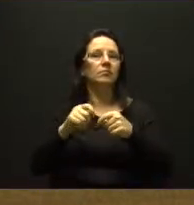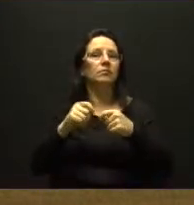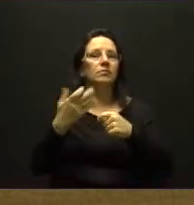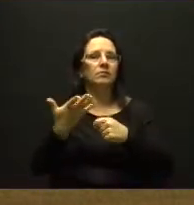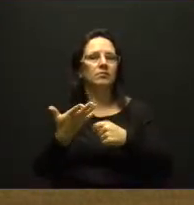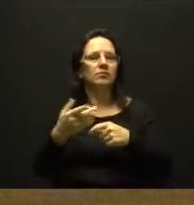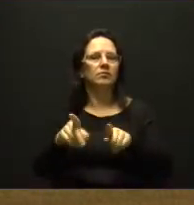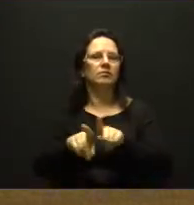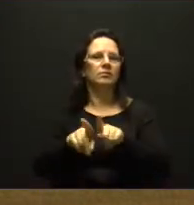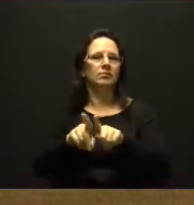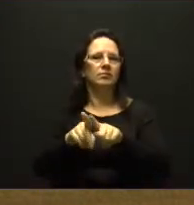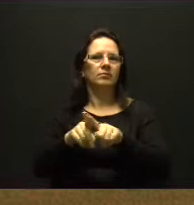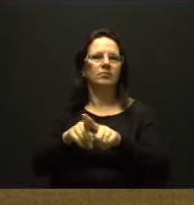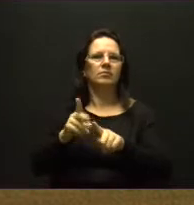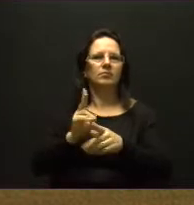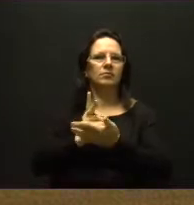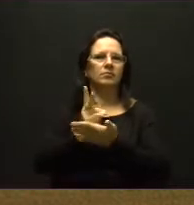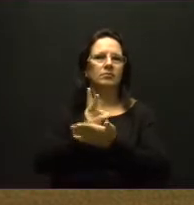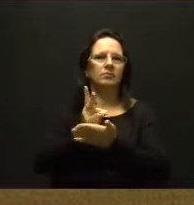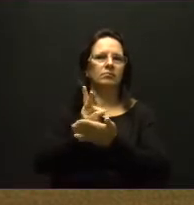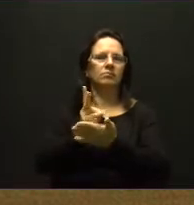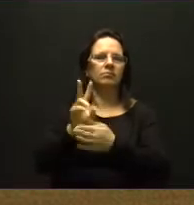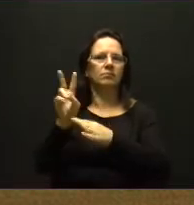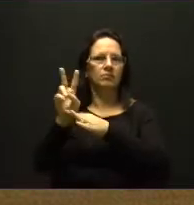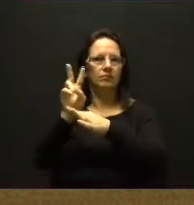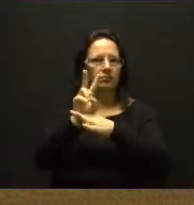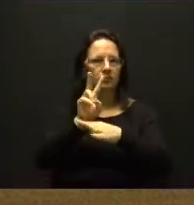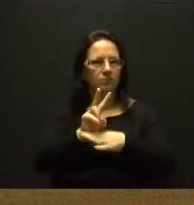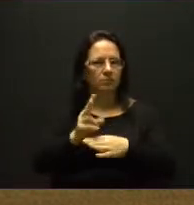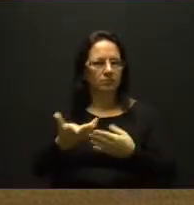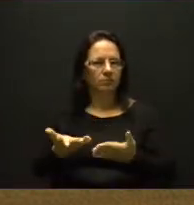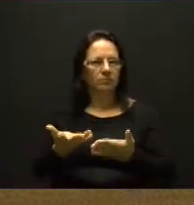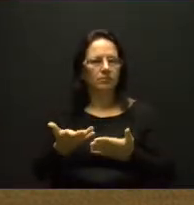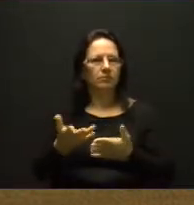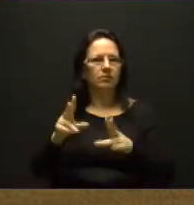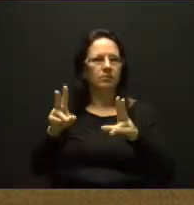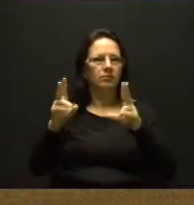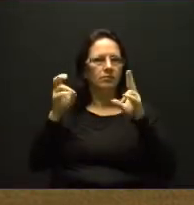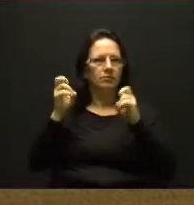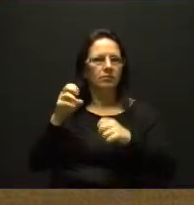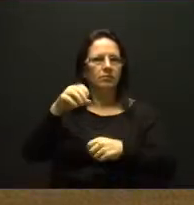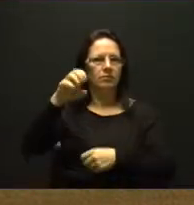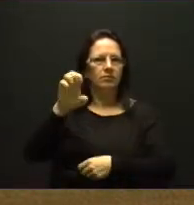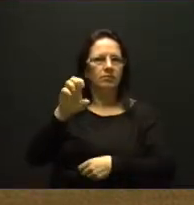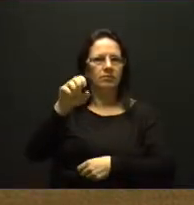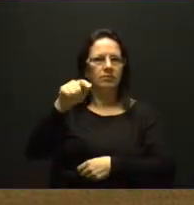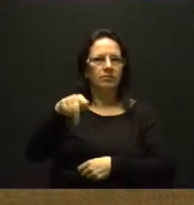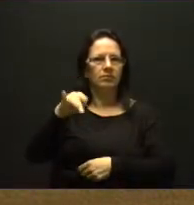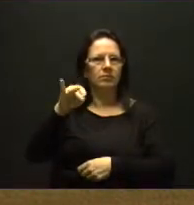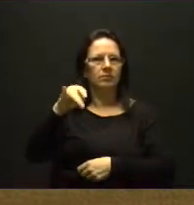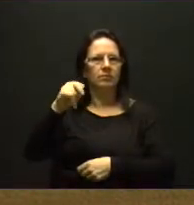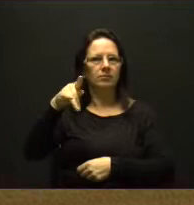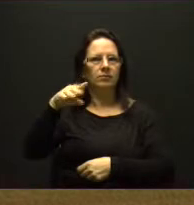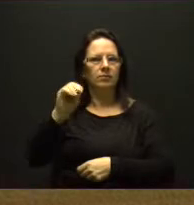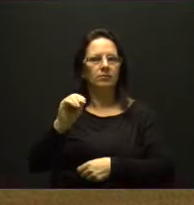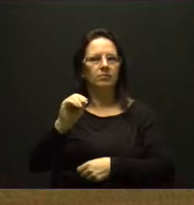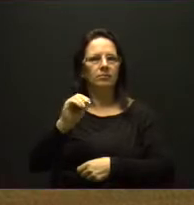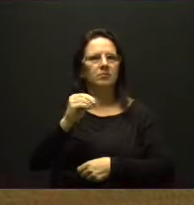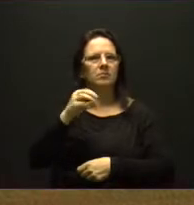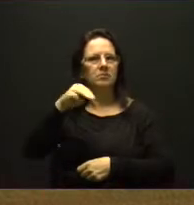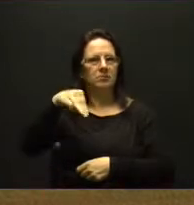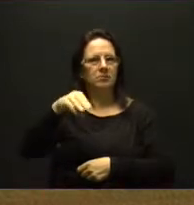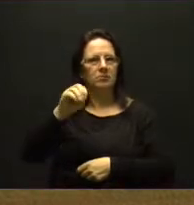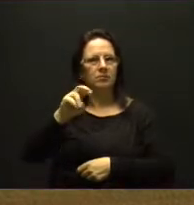de manter esse equipamento nós paramos para observar o equipamento que é totalmente moderno